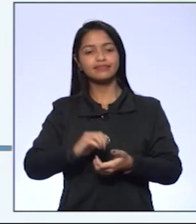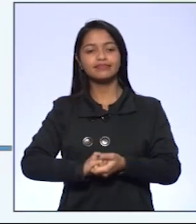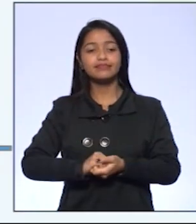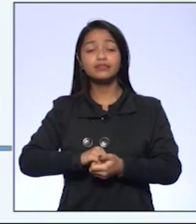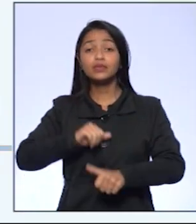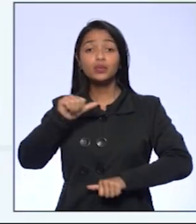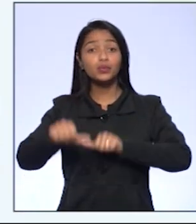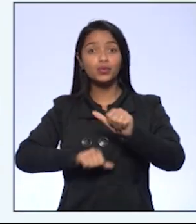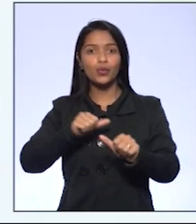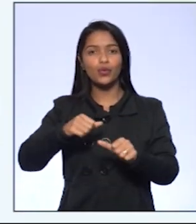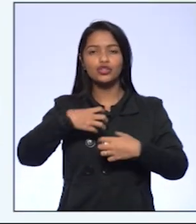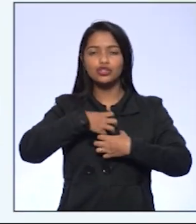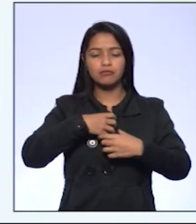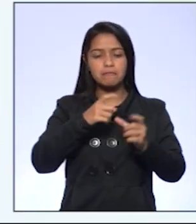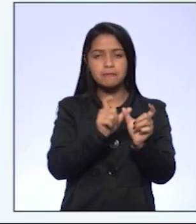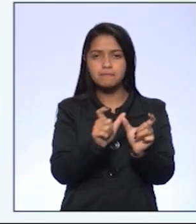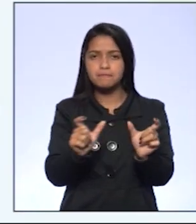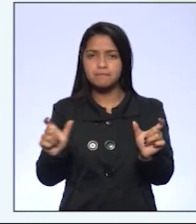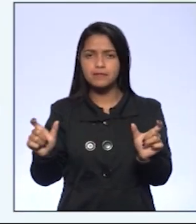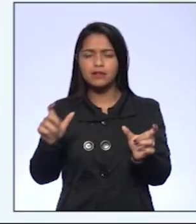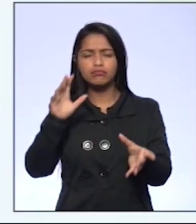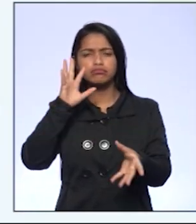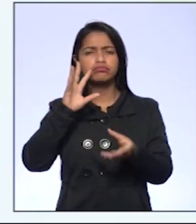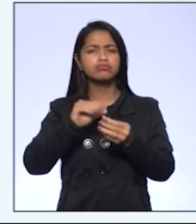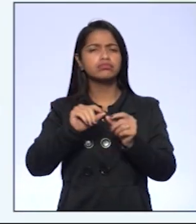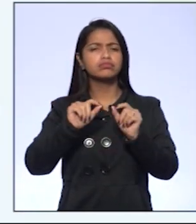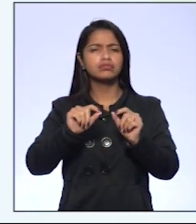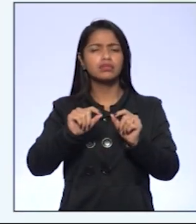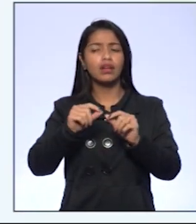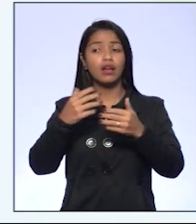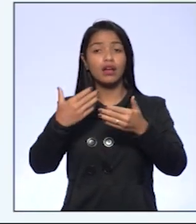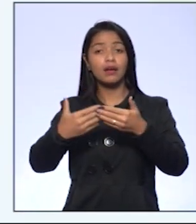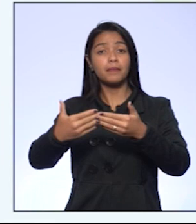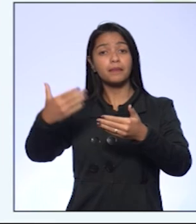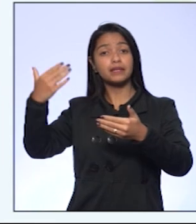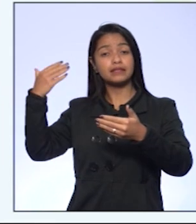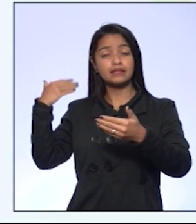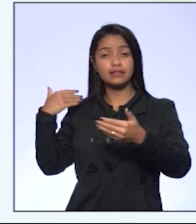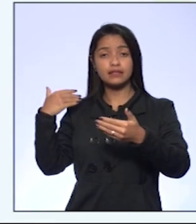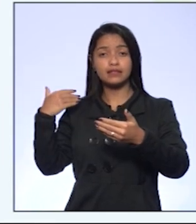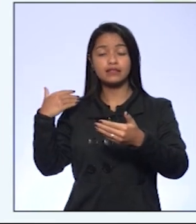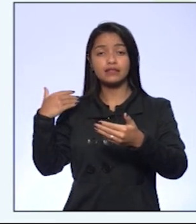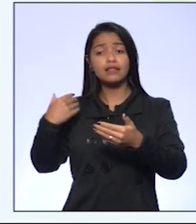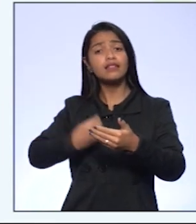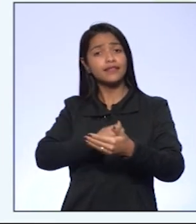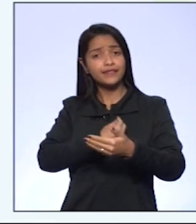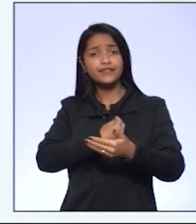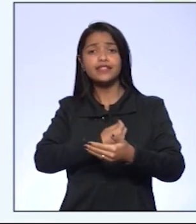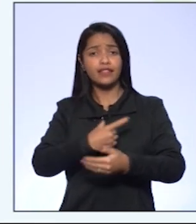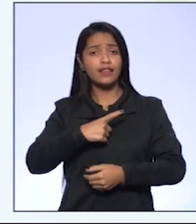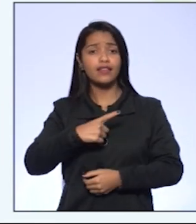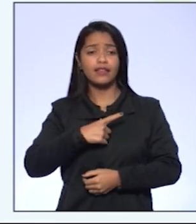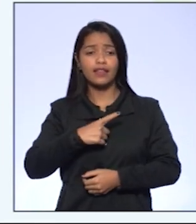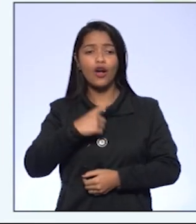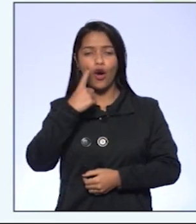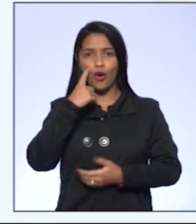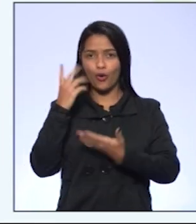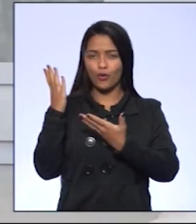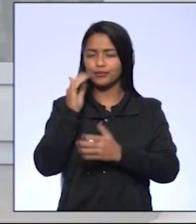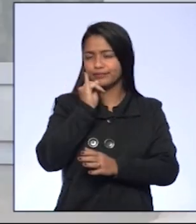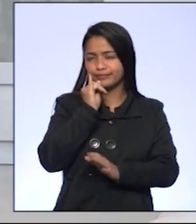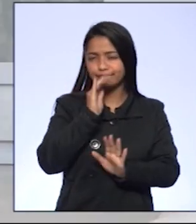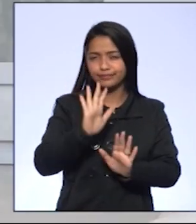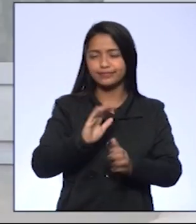a gente consegue entender que essas estruturas no passado eram estruturas que existiam. Olha para mim só um